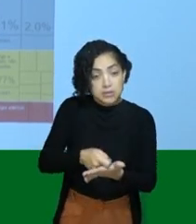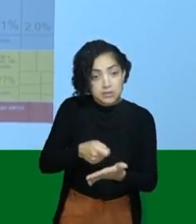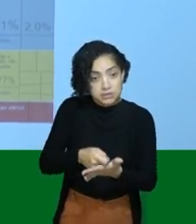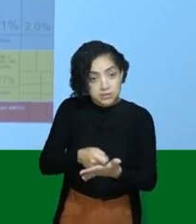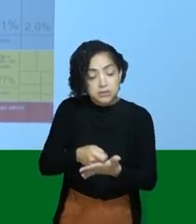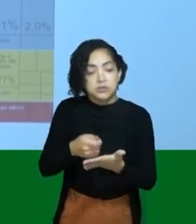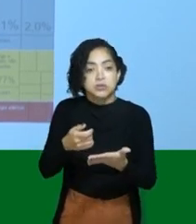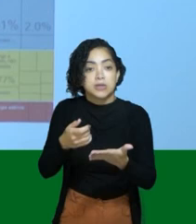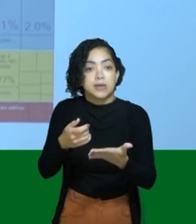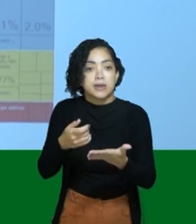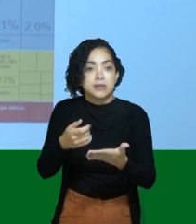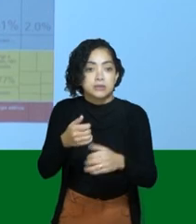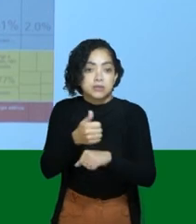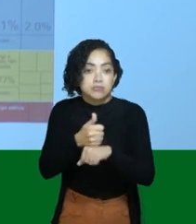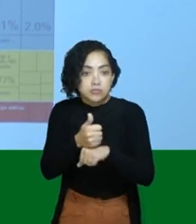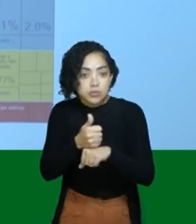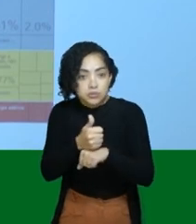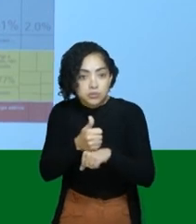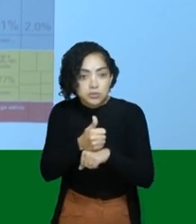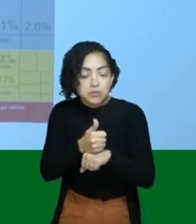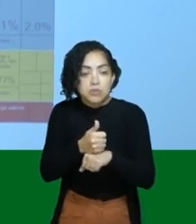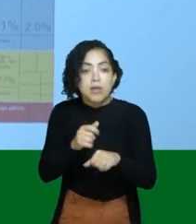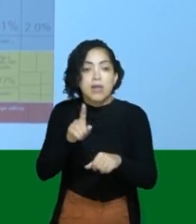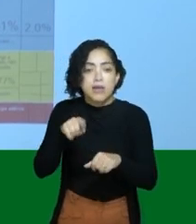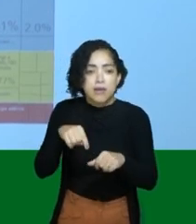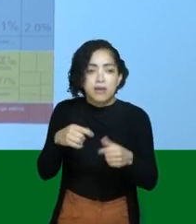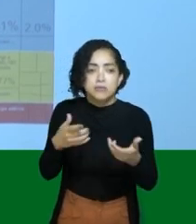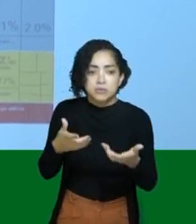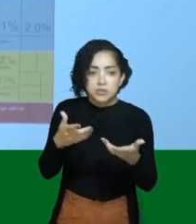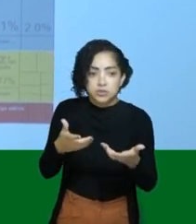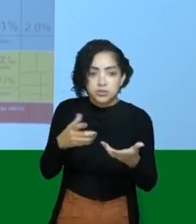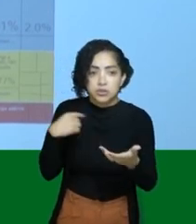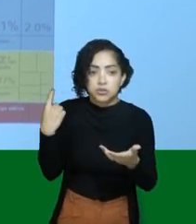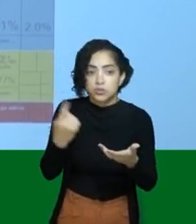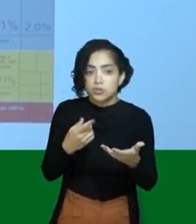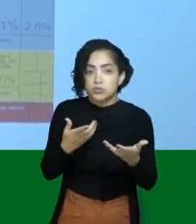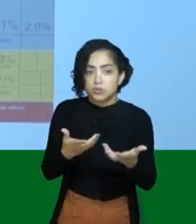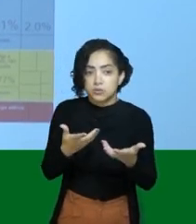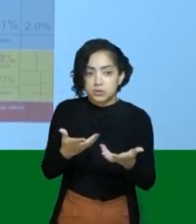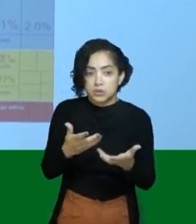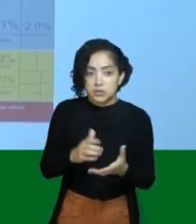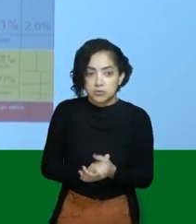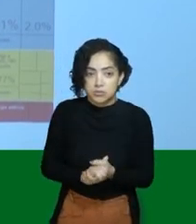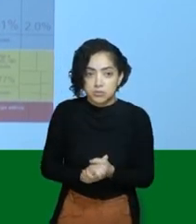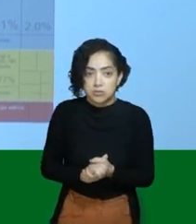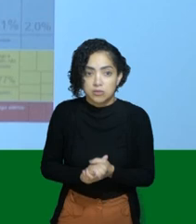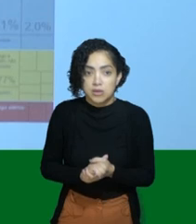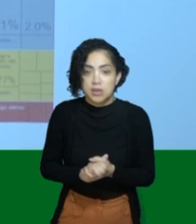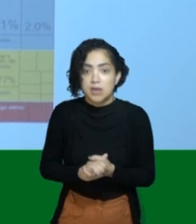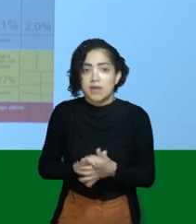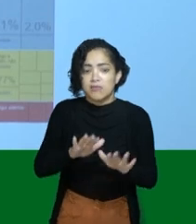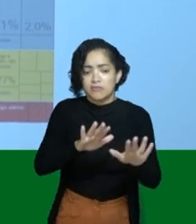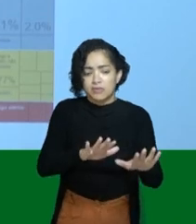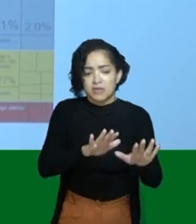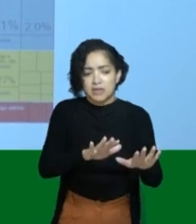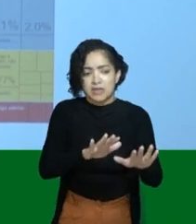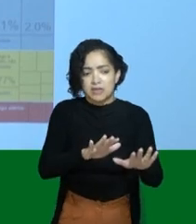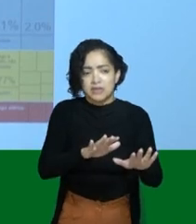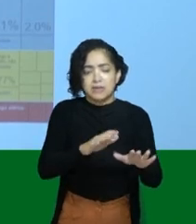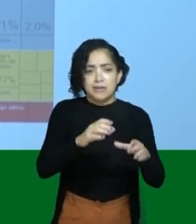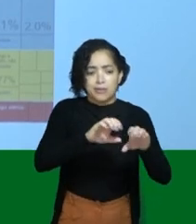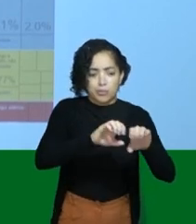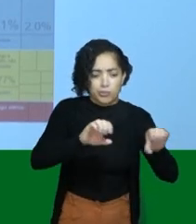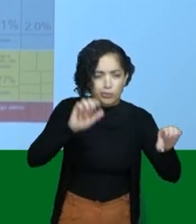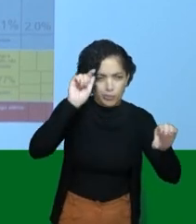mais de qualificação. É isso que eu quero para o povo brasileiro. Eu acho que é todos nós queremos, certo? Você não quer que o brasileiro fique lá numa mina de